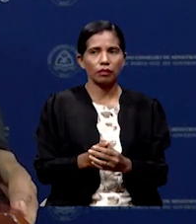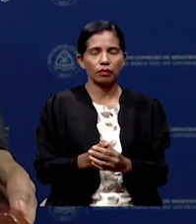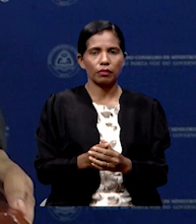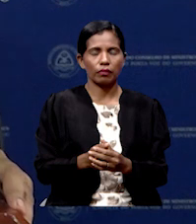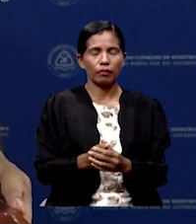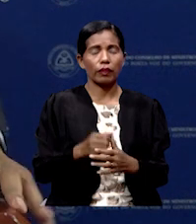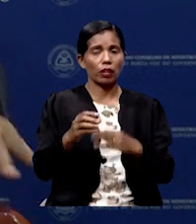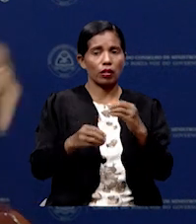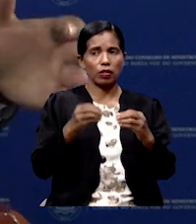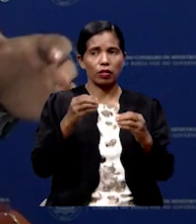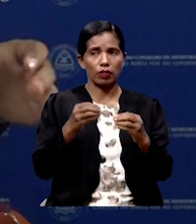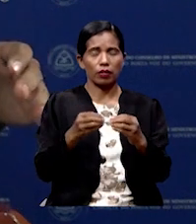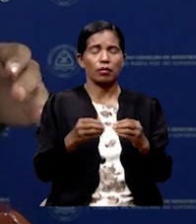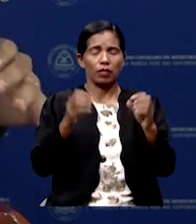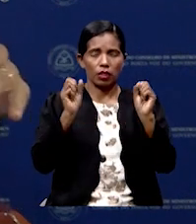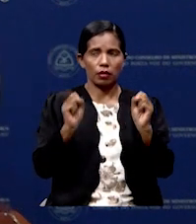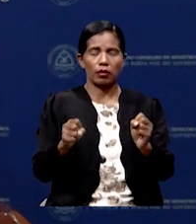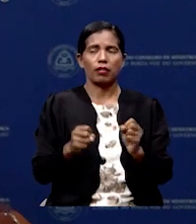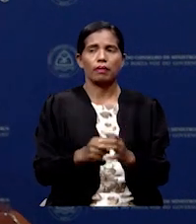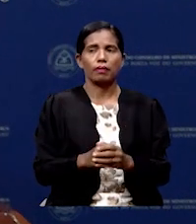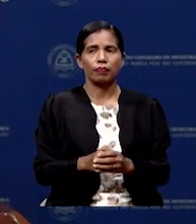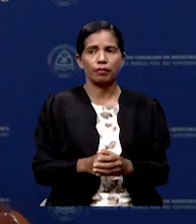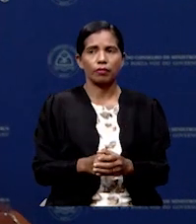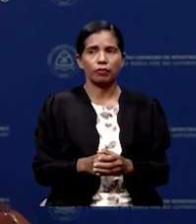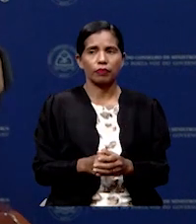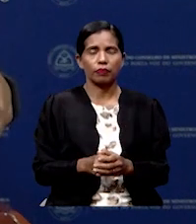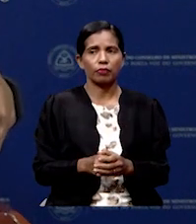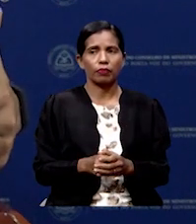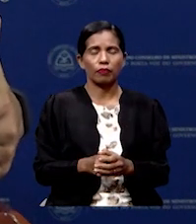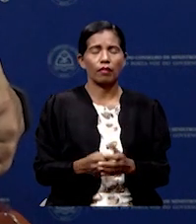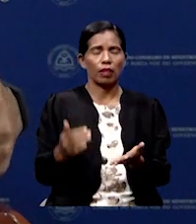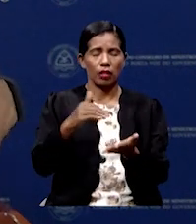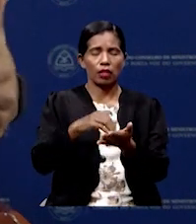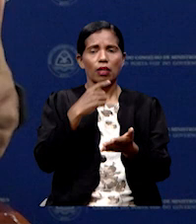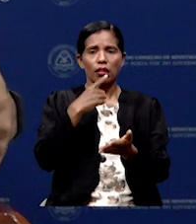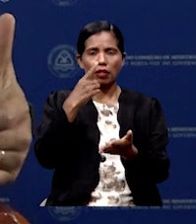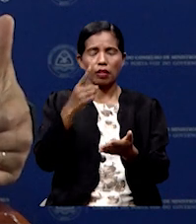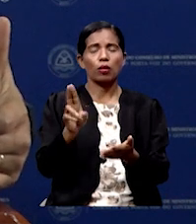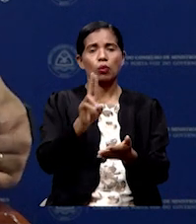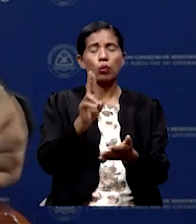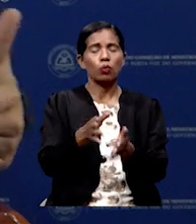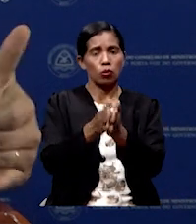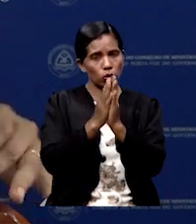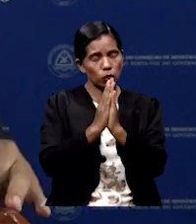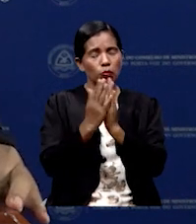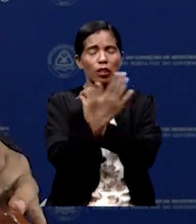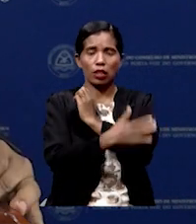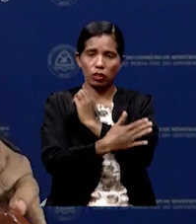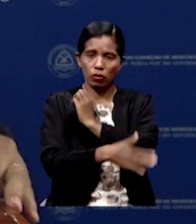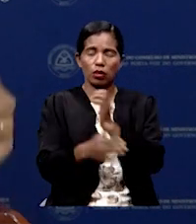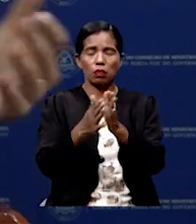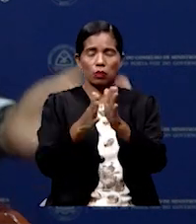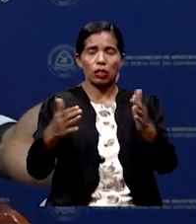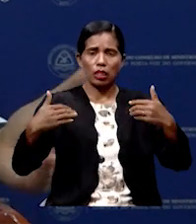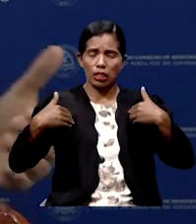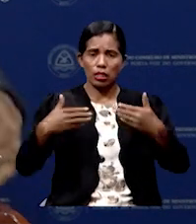nucleares e o mundo. Então, nem nós, da além de Itané, que o uso para o país ser na mesma que bota e armas nucleares, já